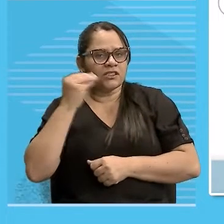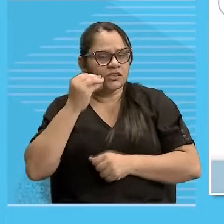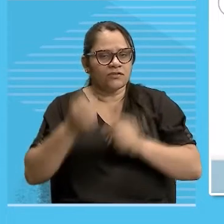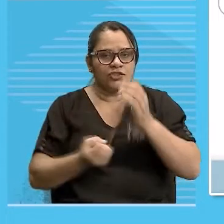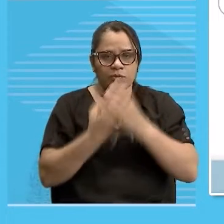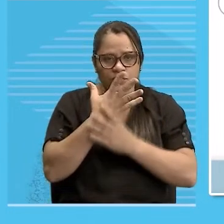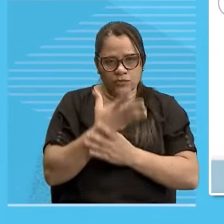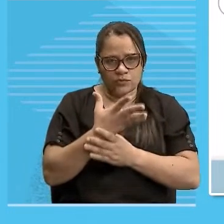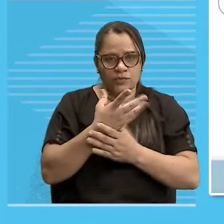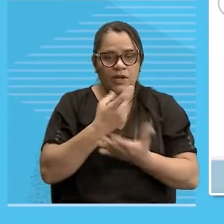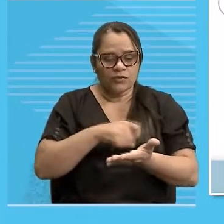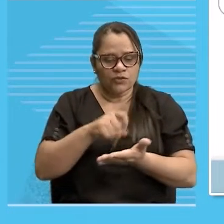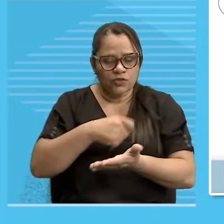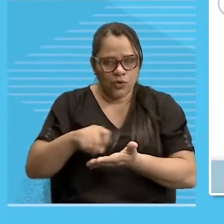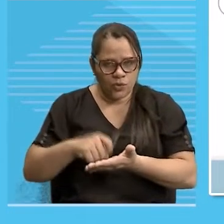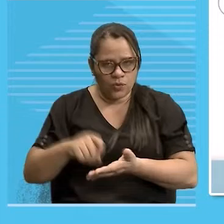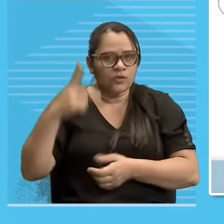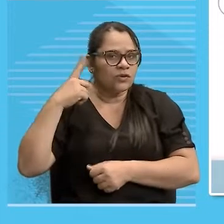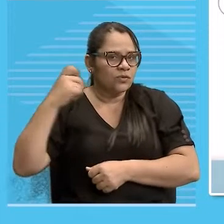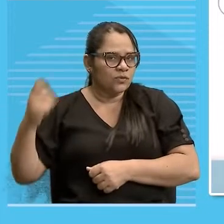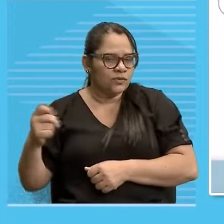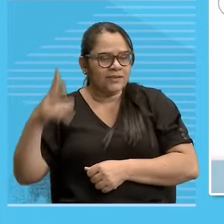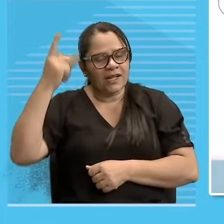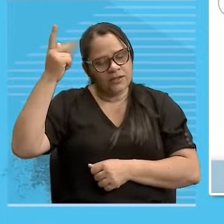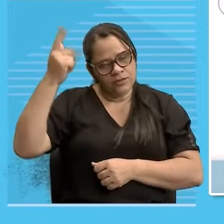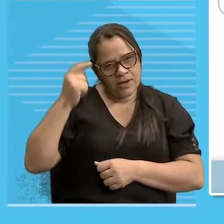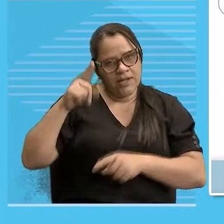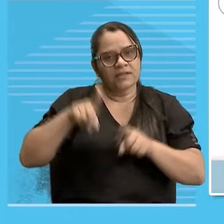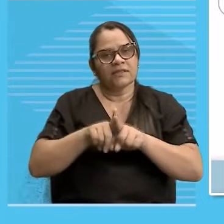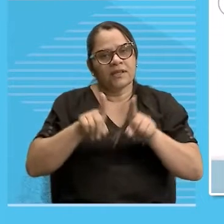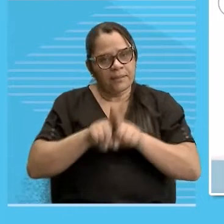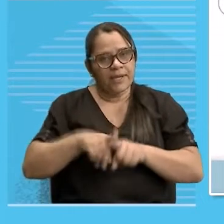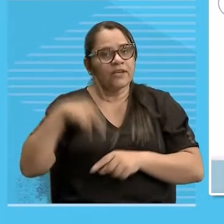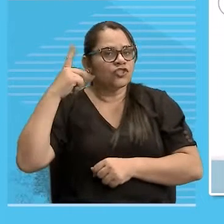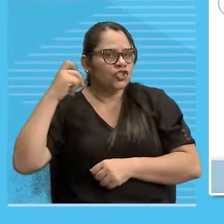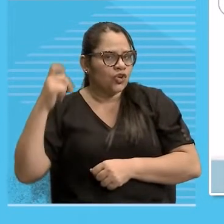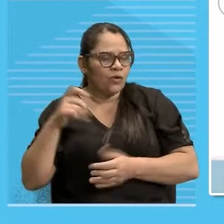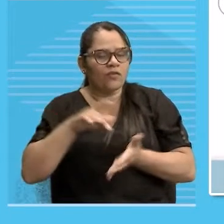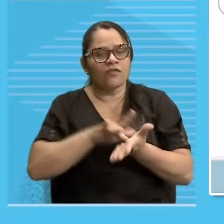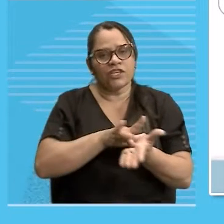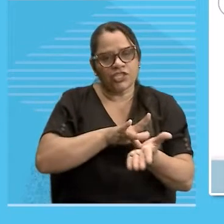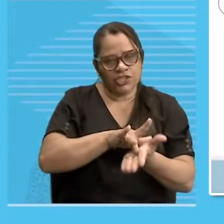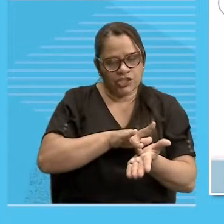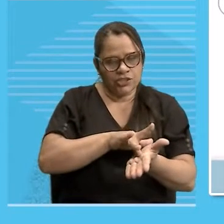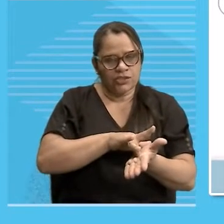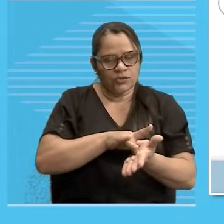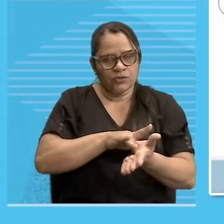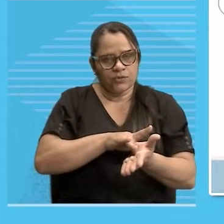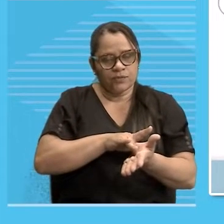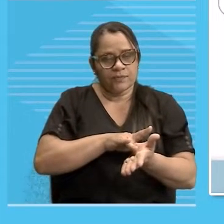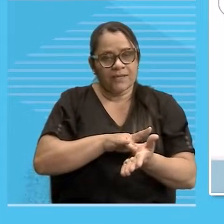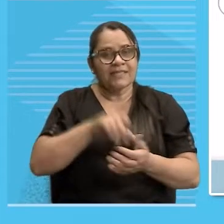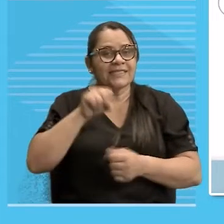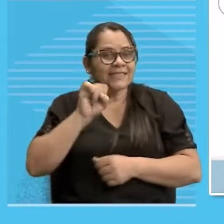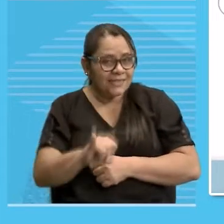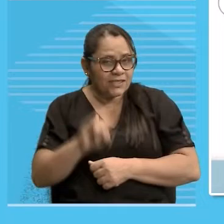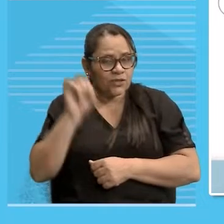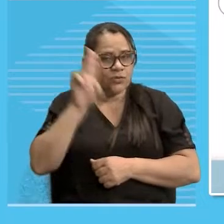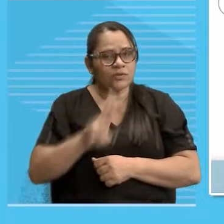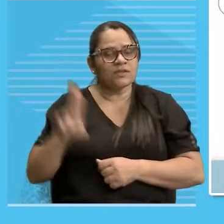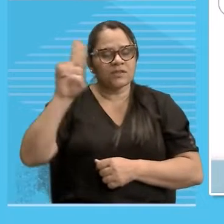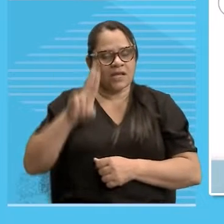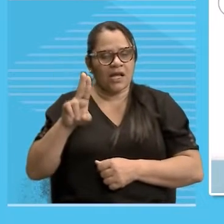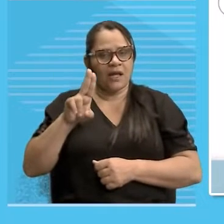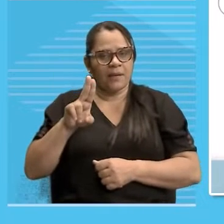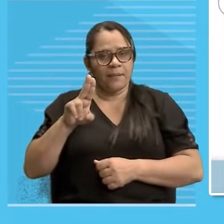na escrita sons naturais e artificiais. E naturalmente, se elas forem utilizadas para transmitir